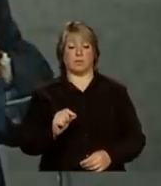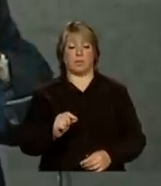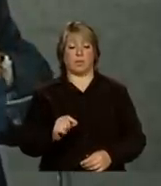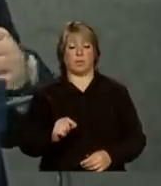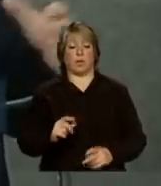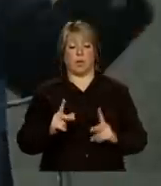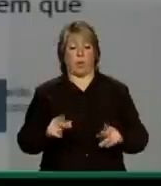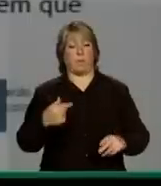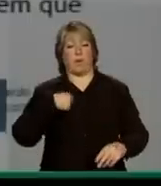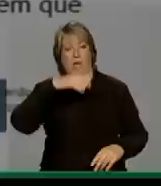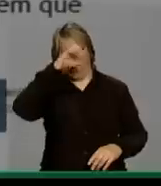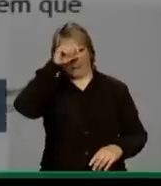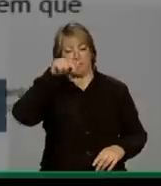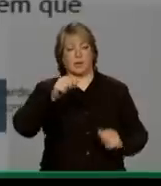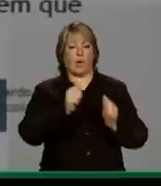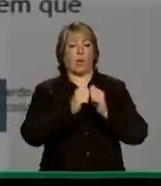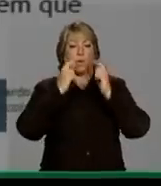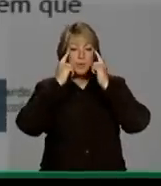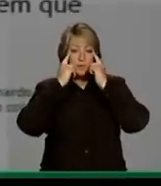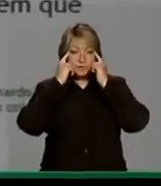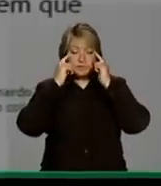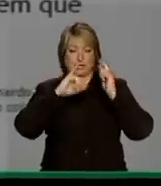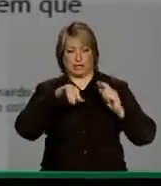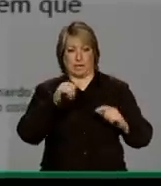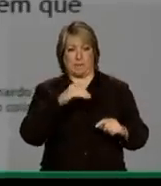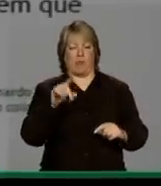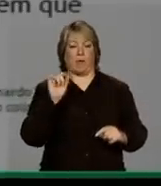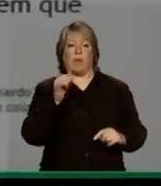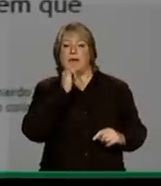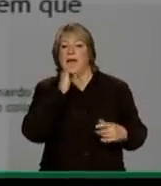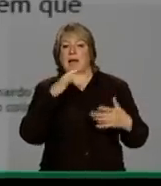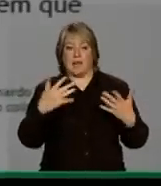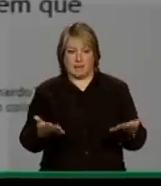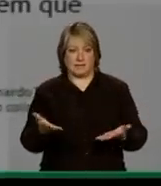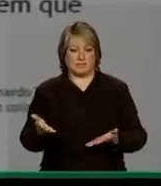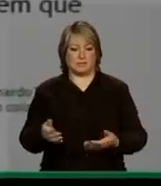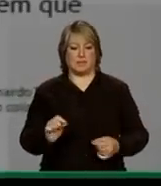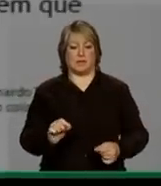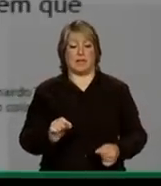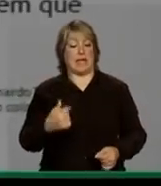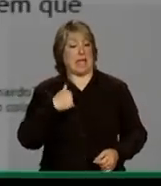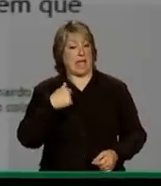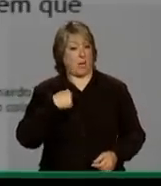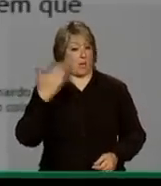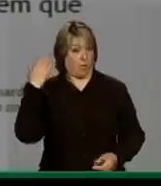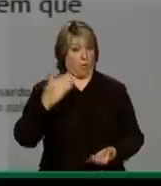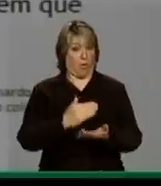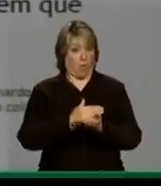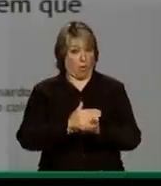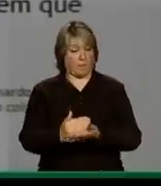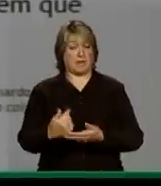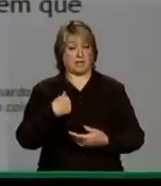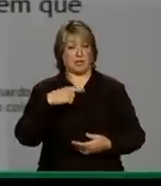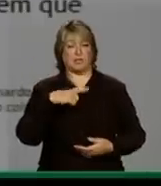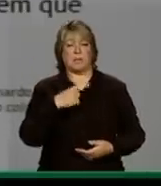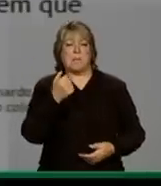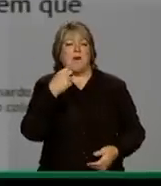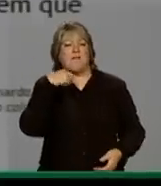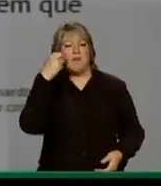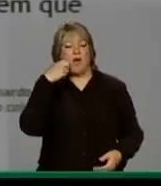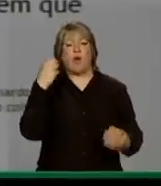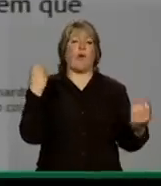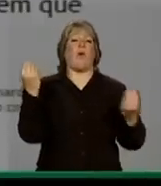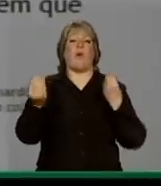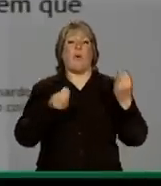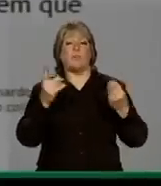aprendi isso lá com os japoneses quase por acaso né e vou dizer o seguinte eu no começo eu Tinho até uma certa vergonha como